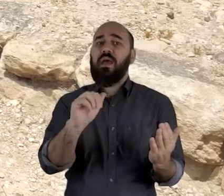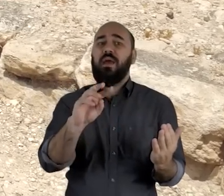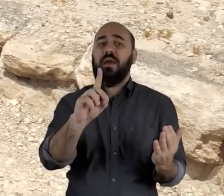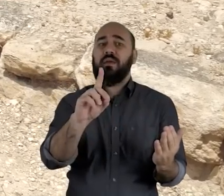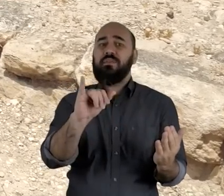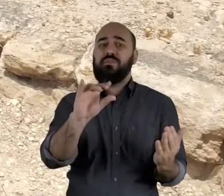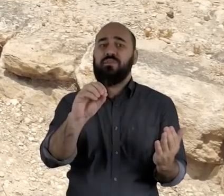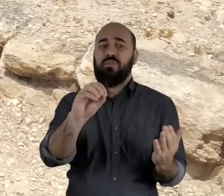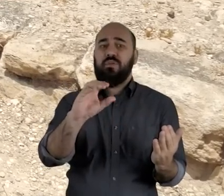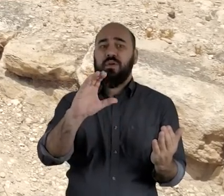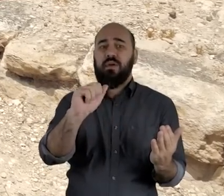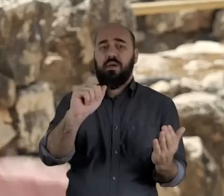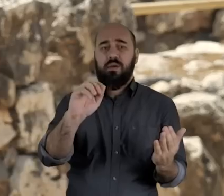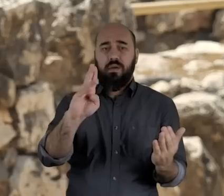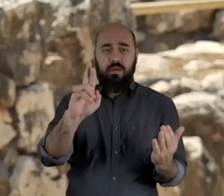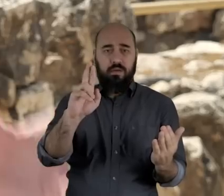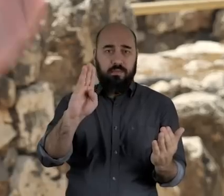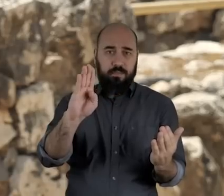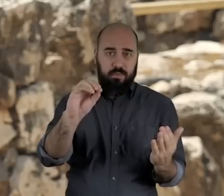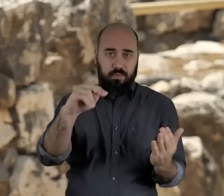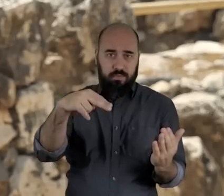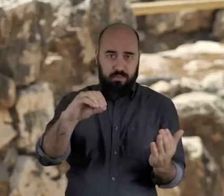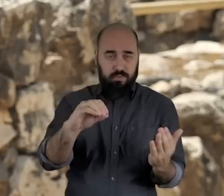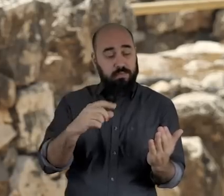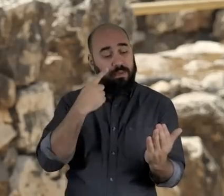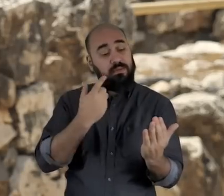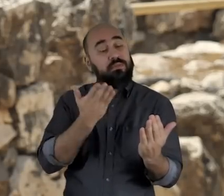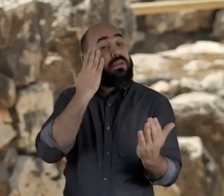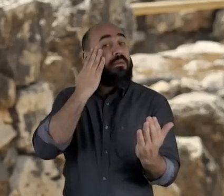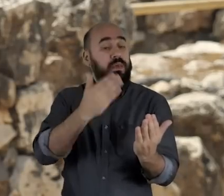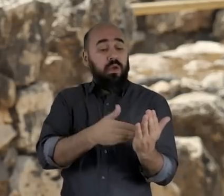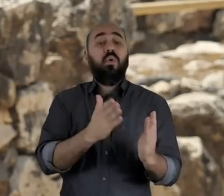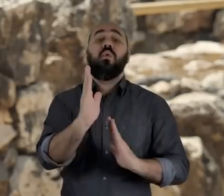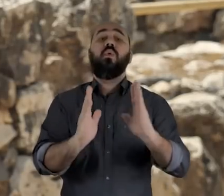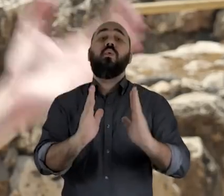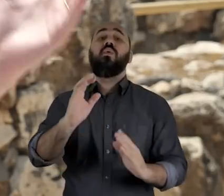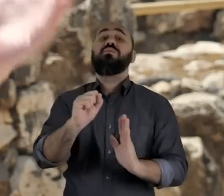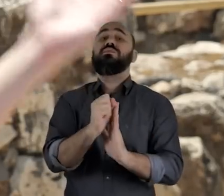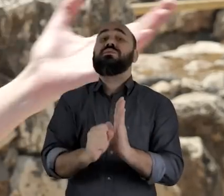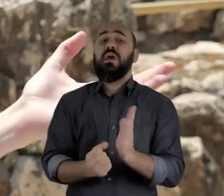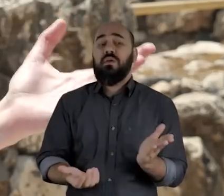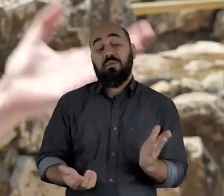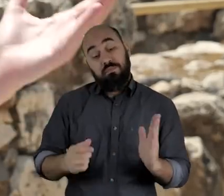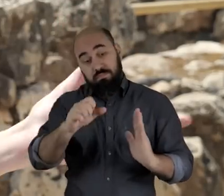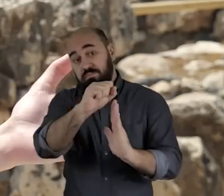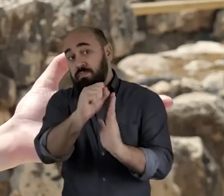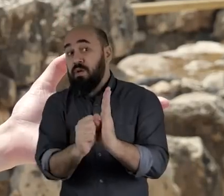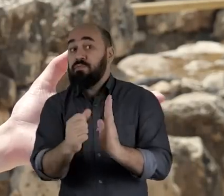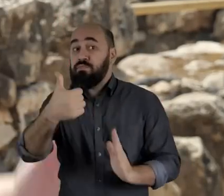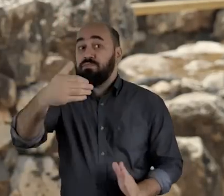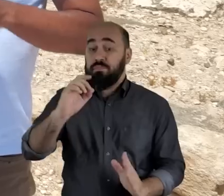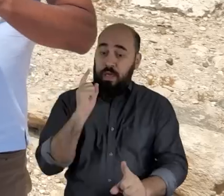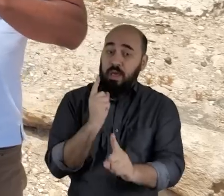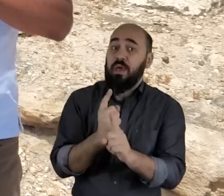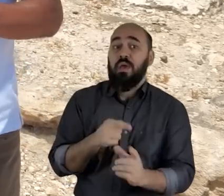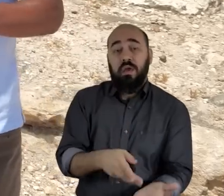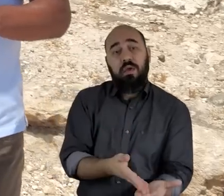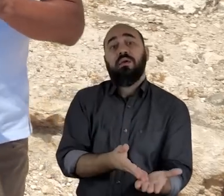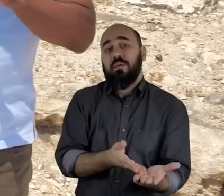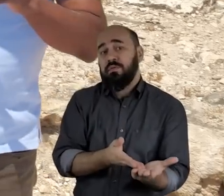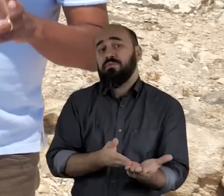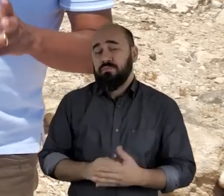colocar a data da construção do portão no meio do 10º século antes de Cristo. Isso seria por volta do tempo do rei Salomão.